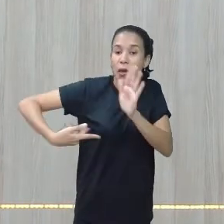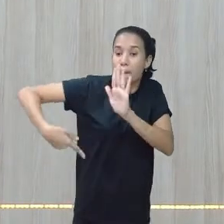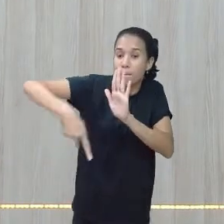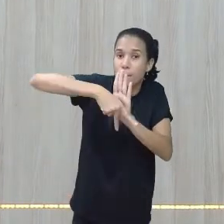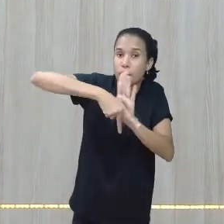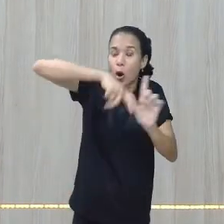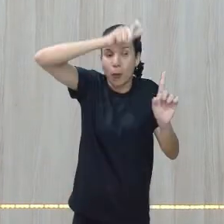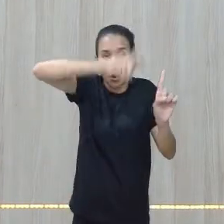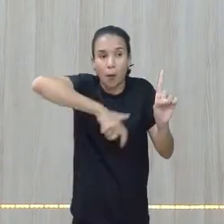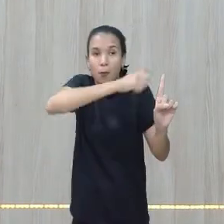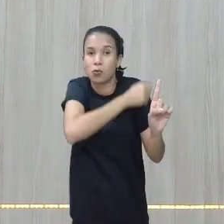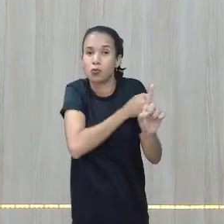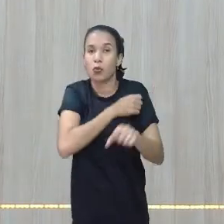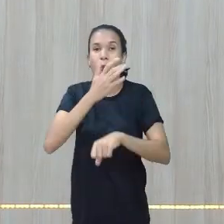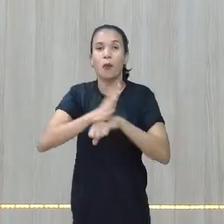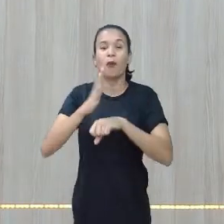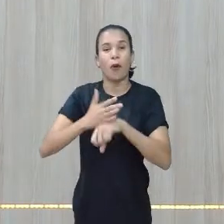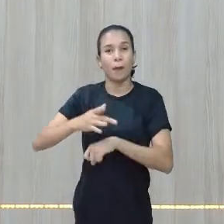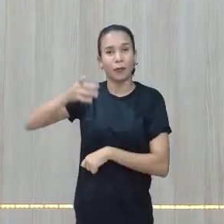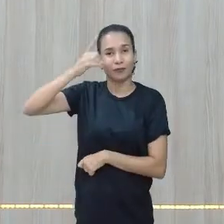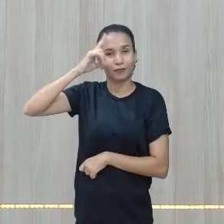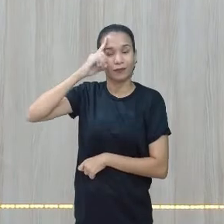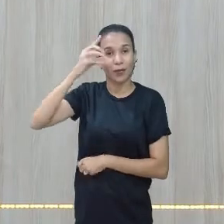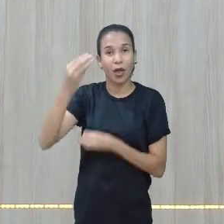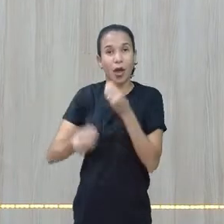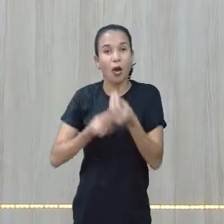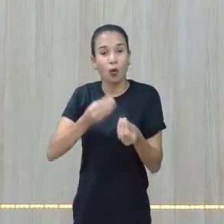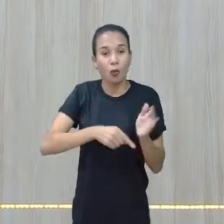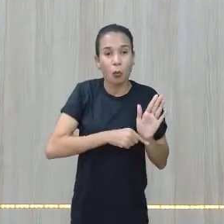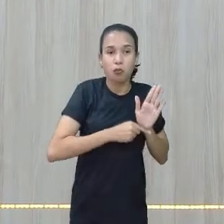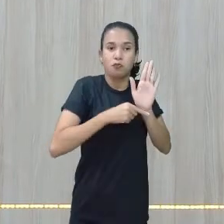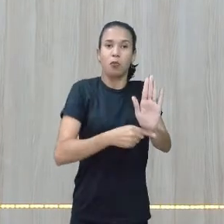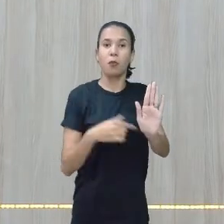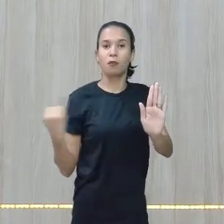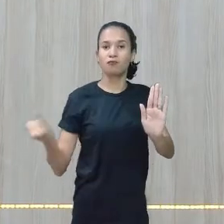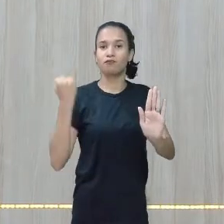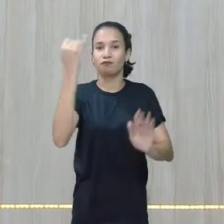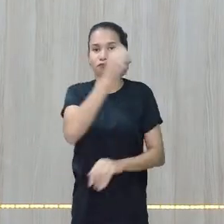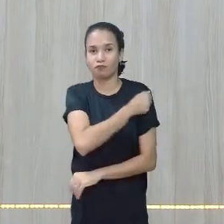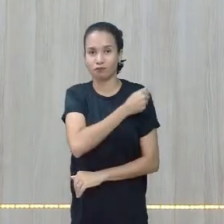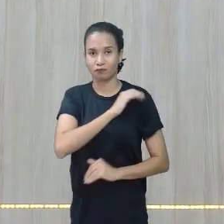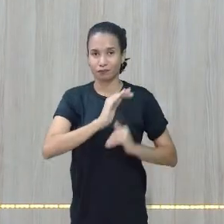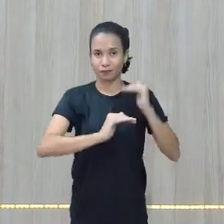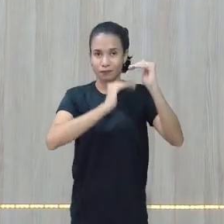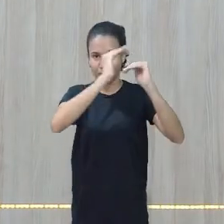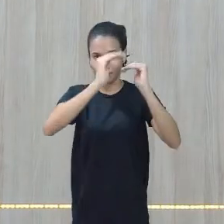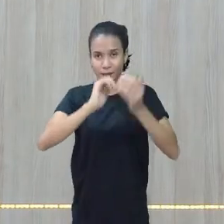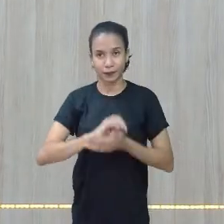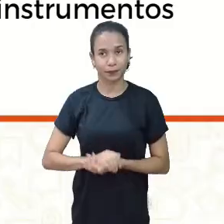nessa prática diária como um andaime importante para que o estudante se desenvolva.